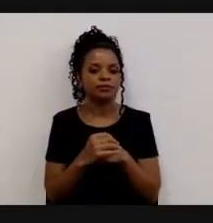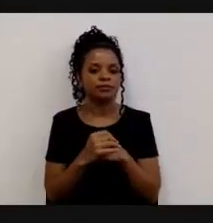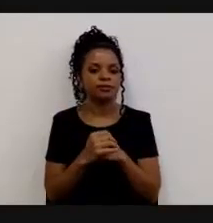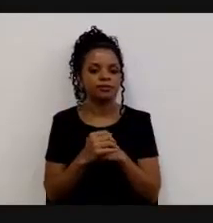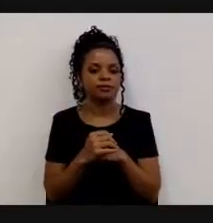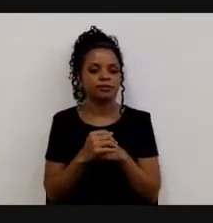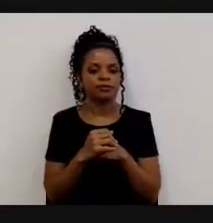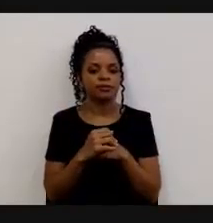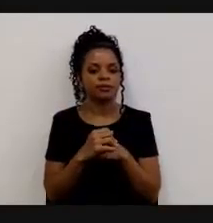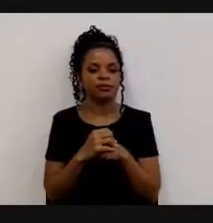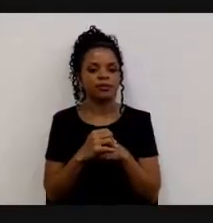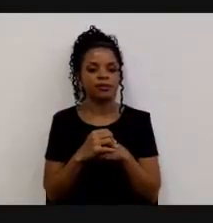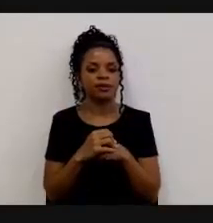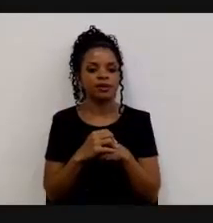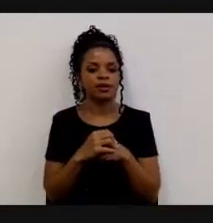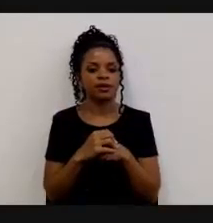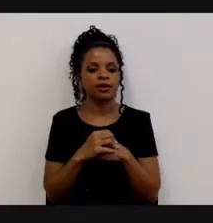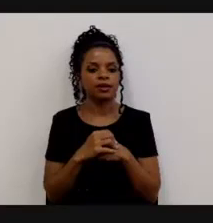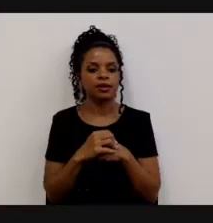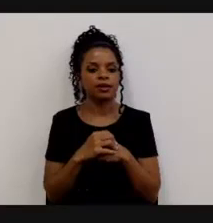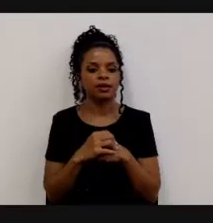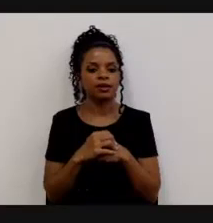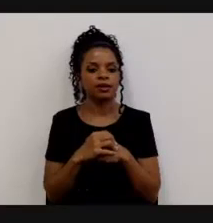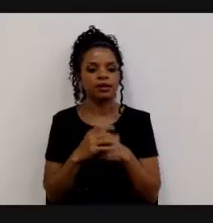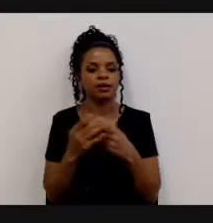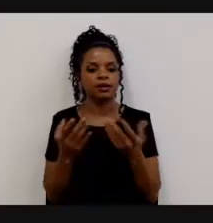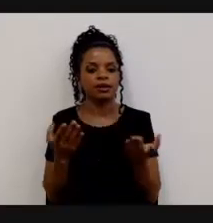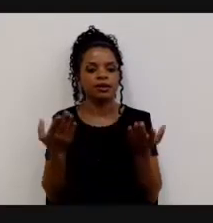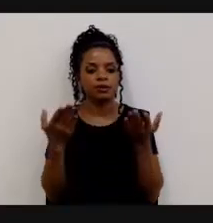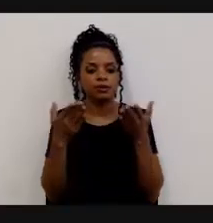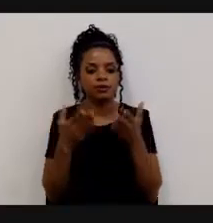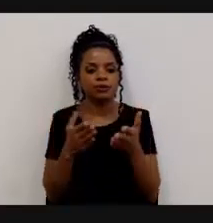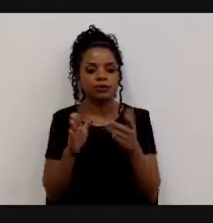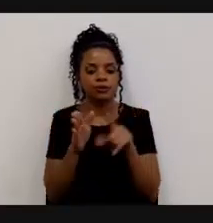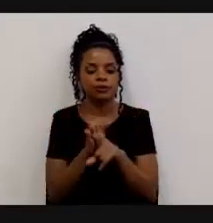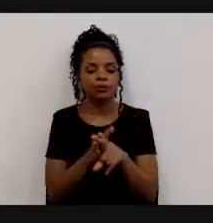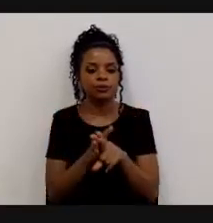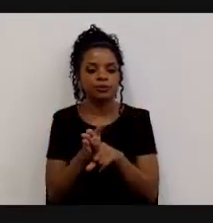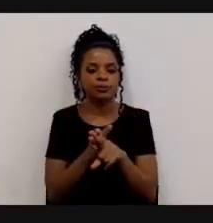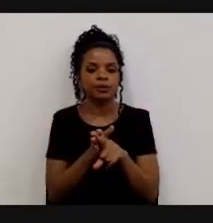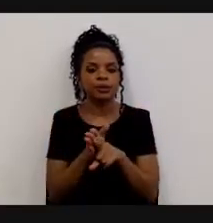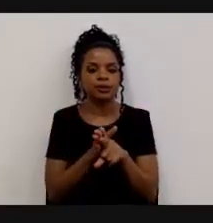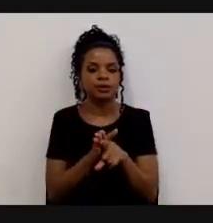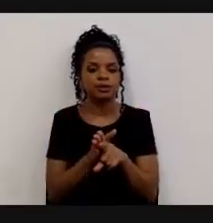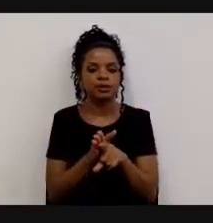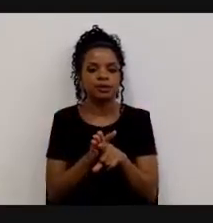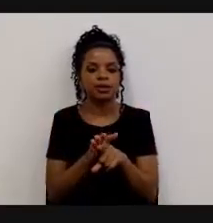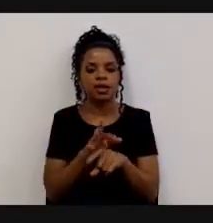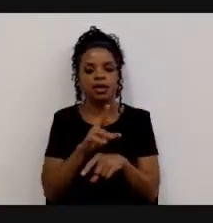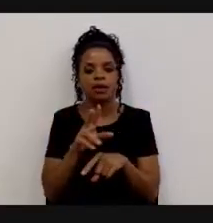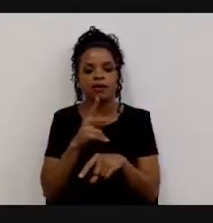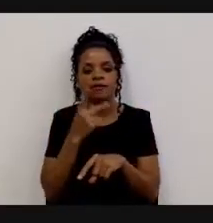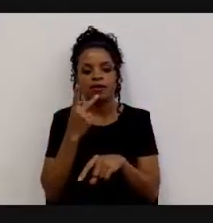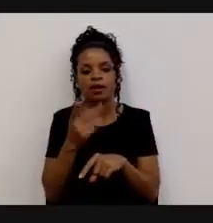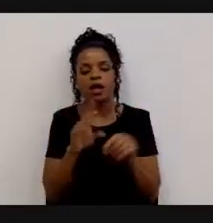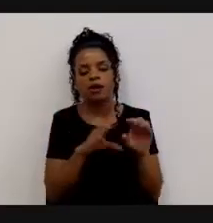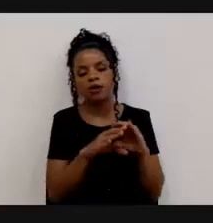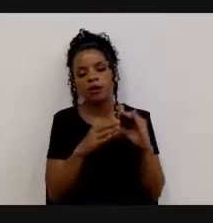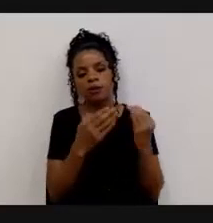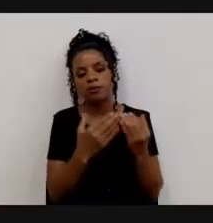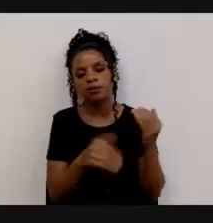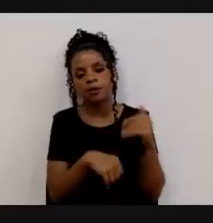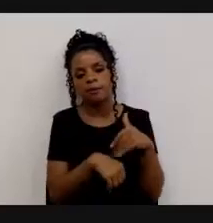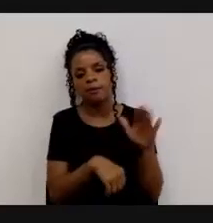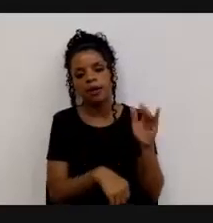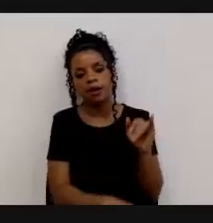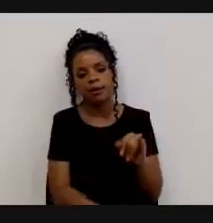e ressaltar que o foco da pesquisa não foi dizer que uma comissão ela é mais importante do que a outra,